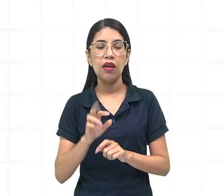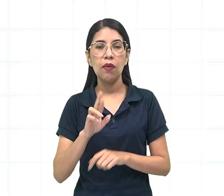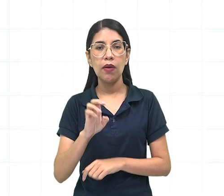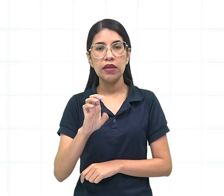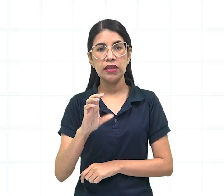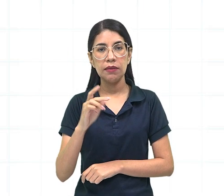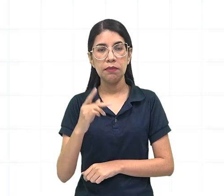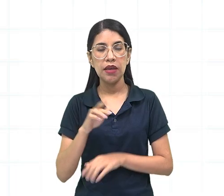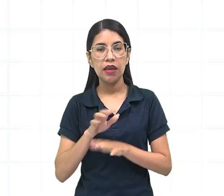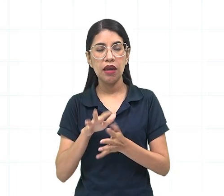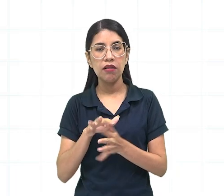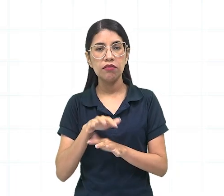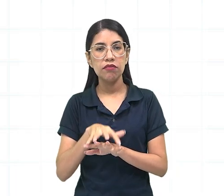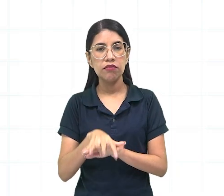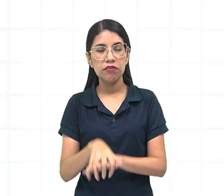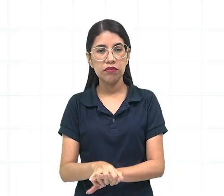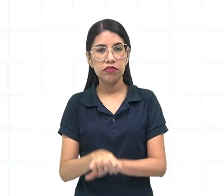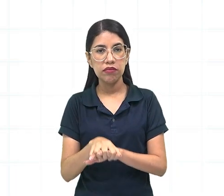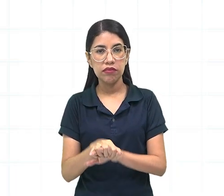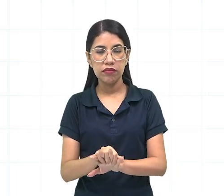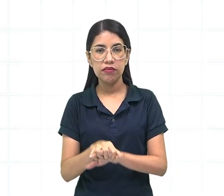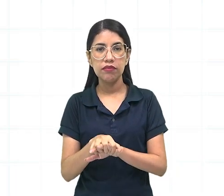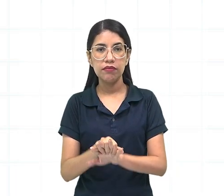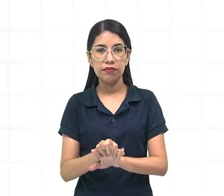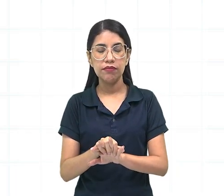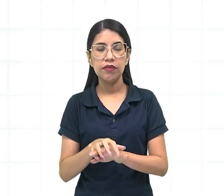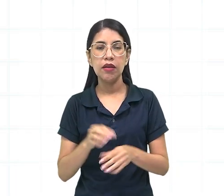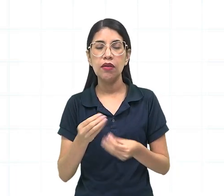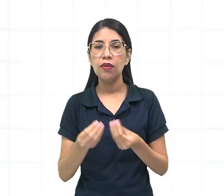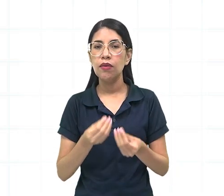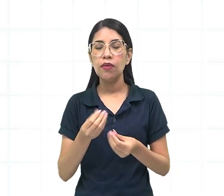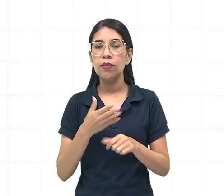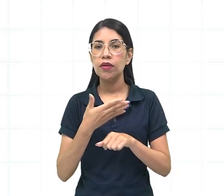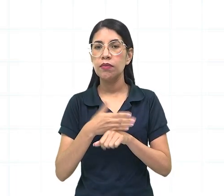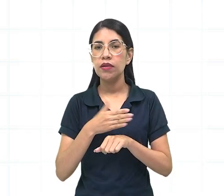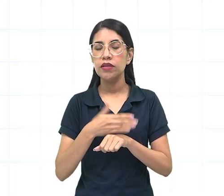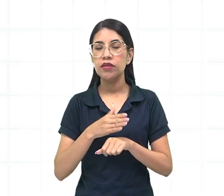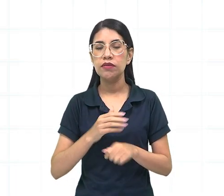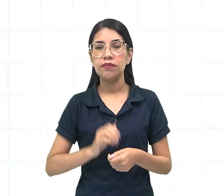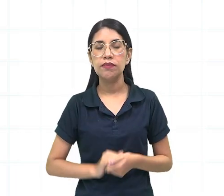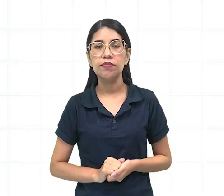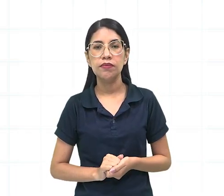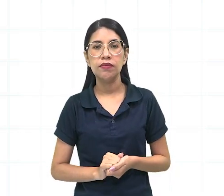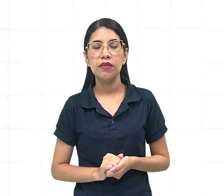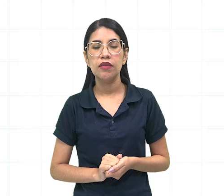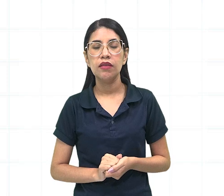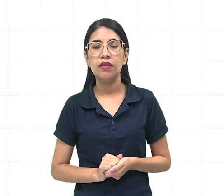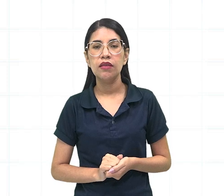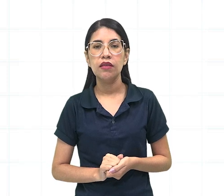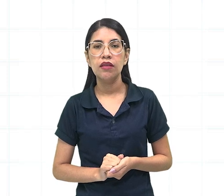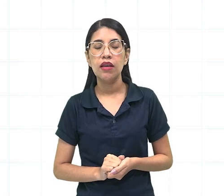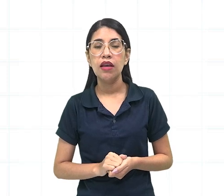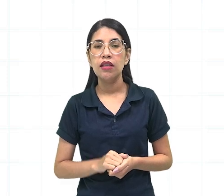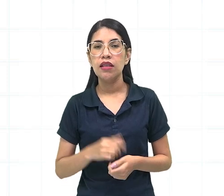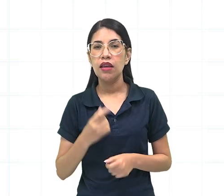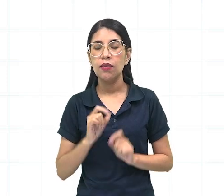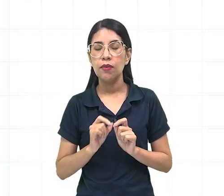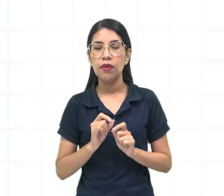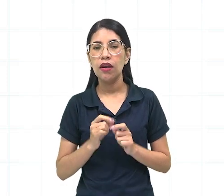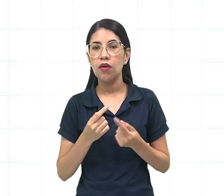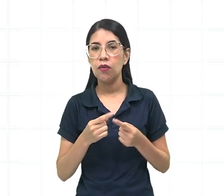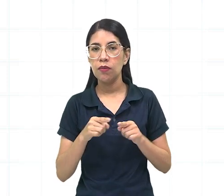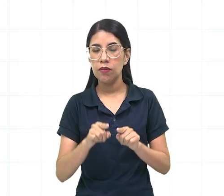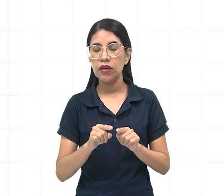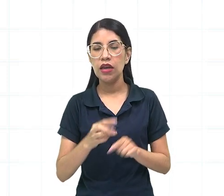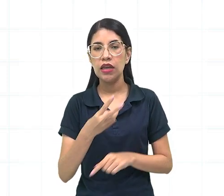de RCP, que é a ressuscitação cardiopulmonar. Como é que é isso? é no sistema de 30